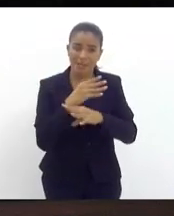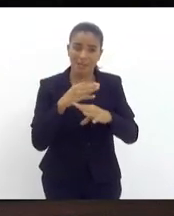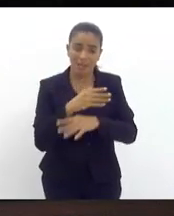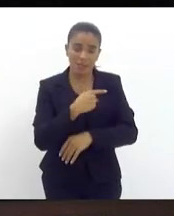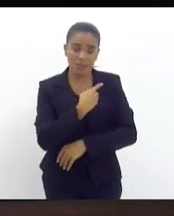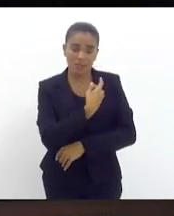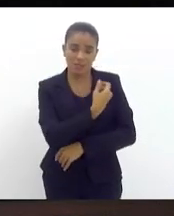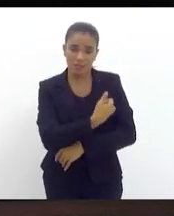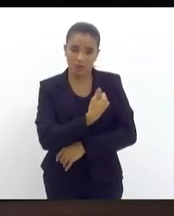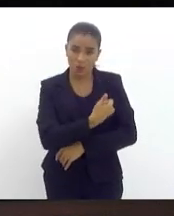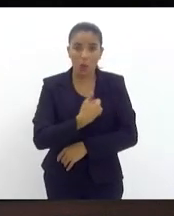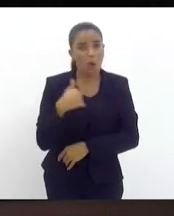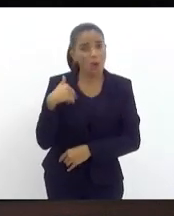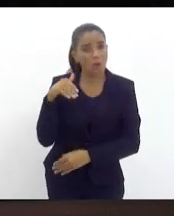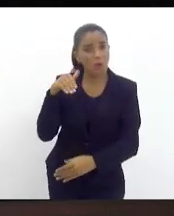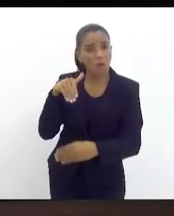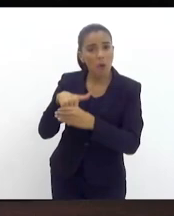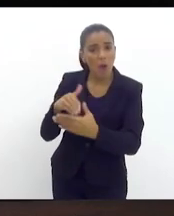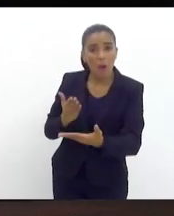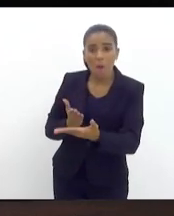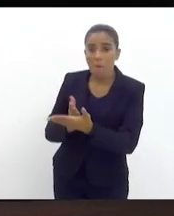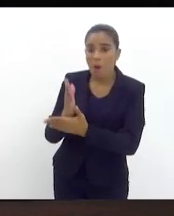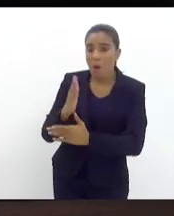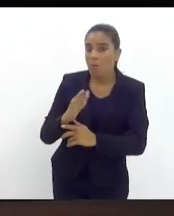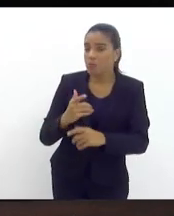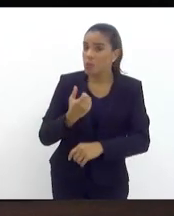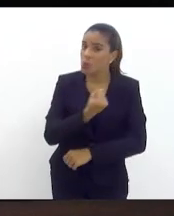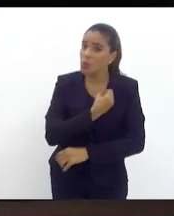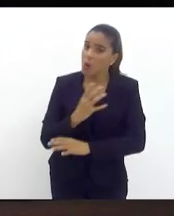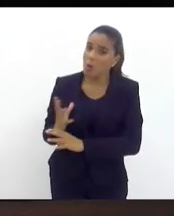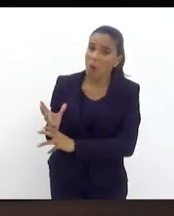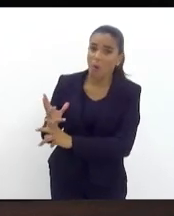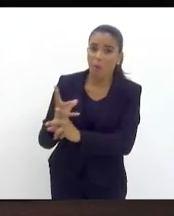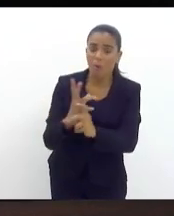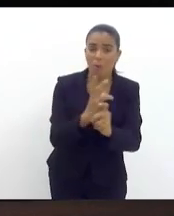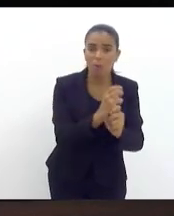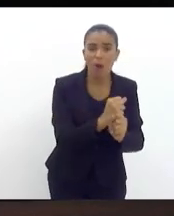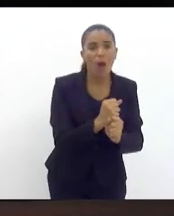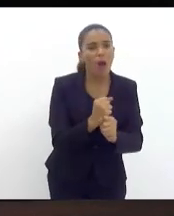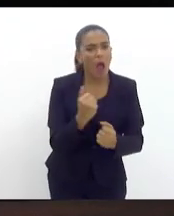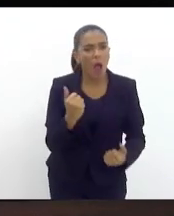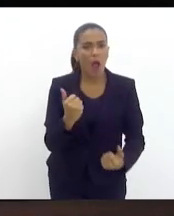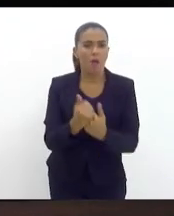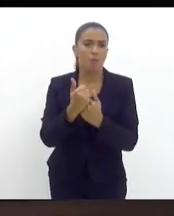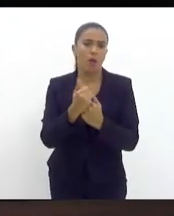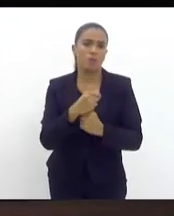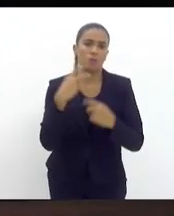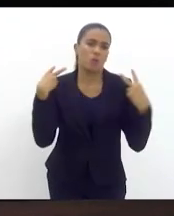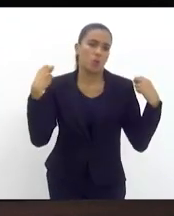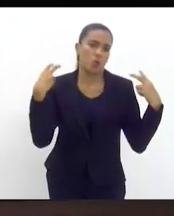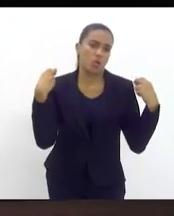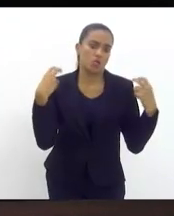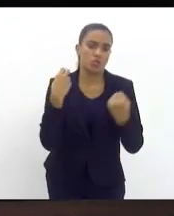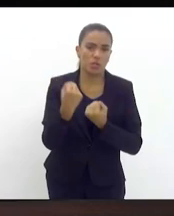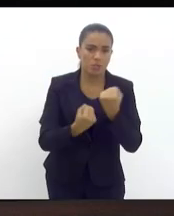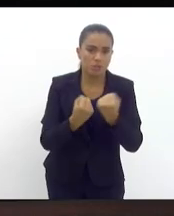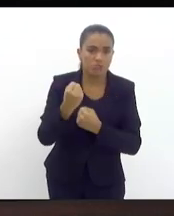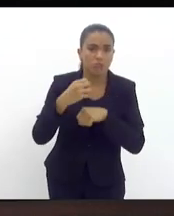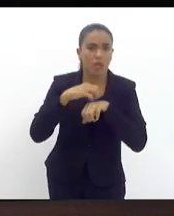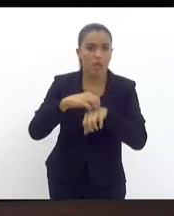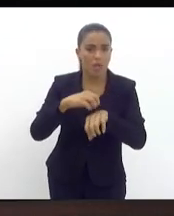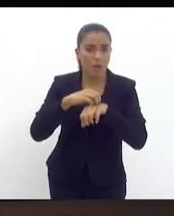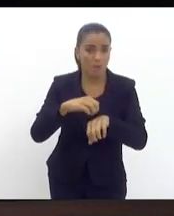Fui eleito com a grande parte de apoiamento do transporte alternativo e o transporte